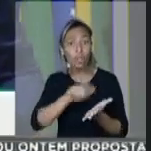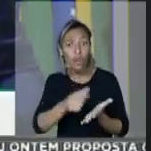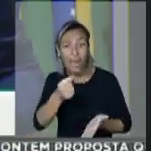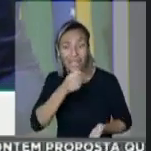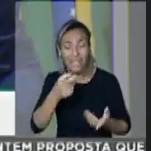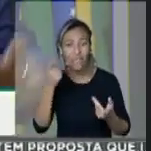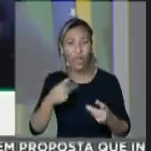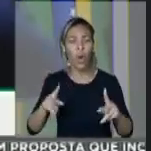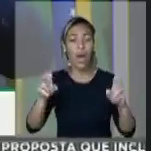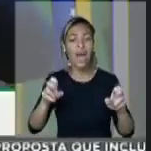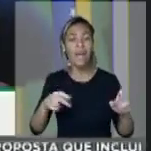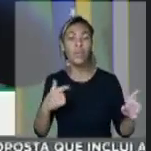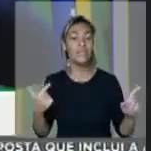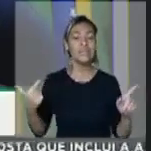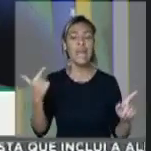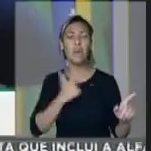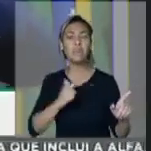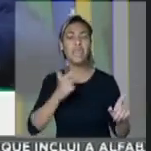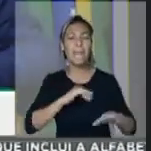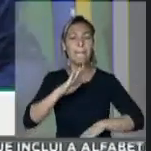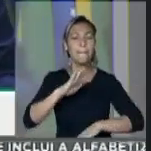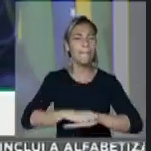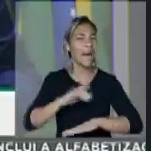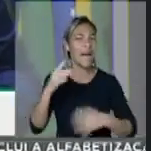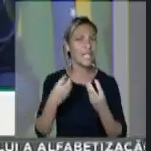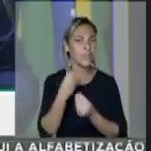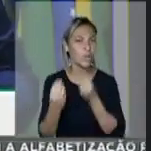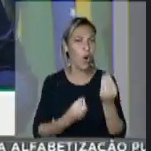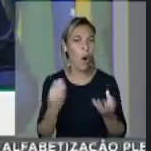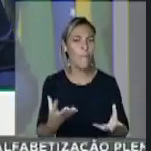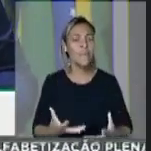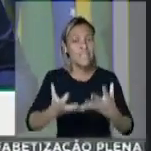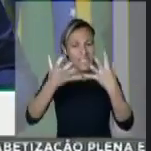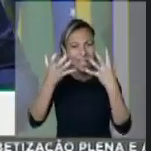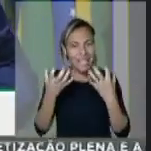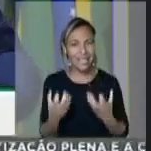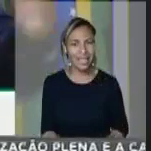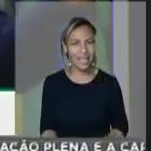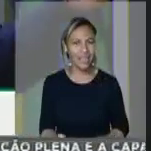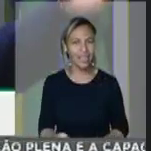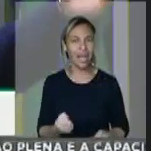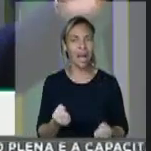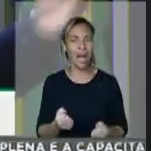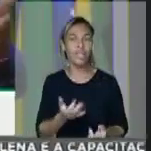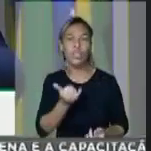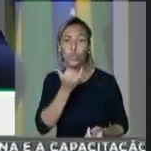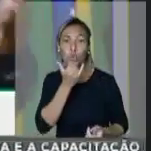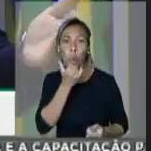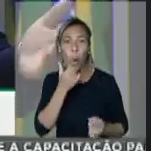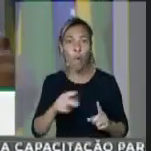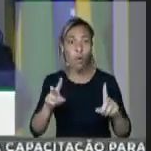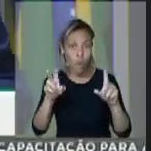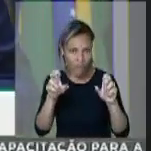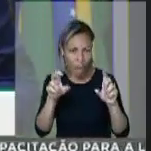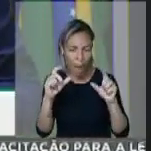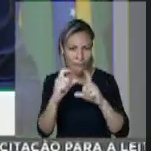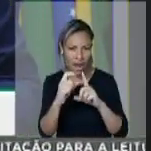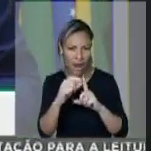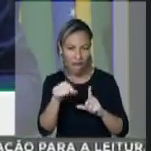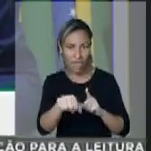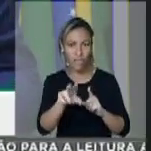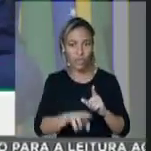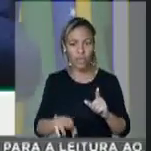aspas: não tem mais condições de aceitar, desculpe o termo, mas foi o termo que ele